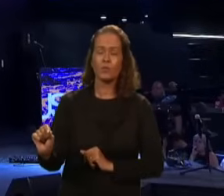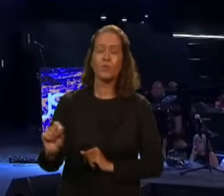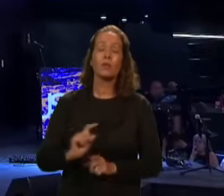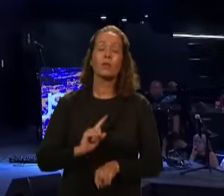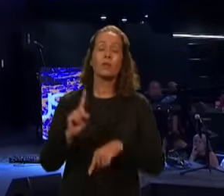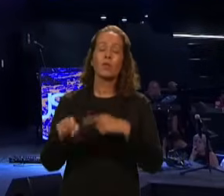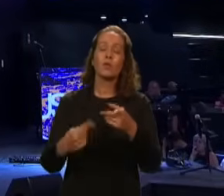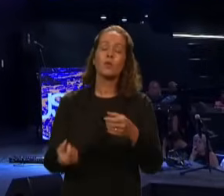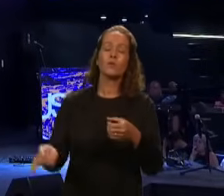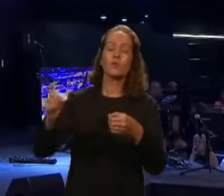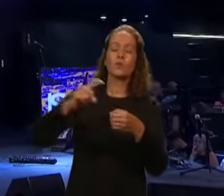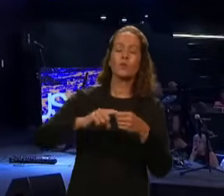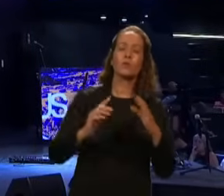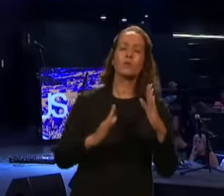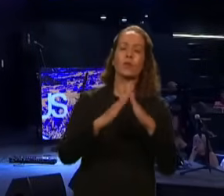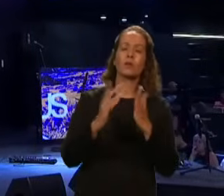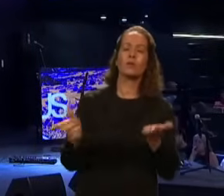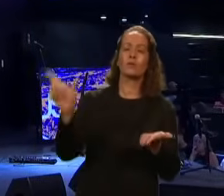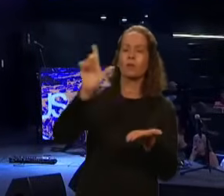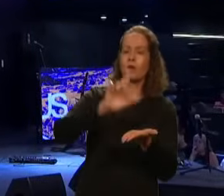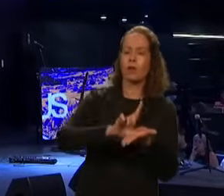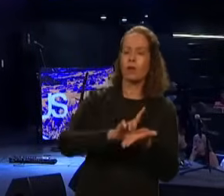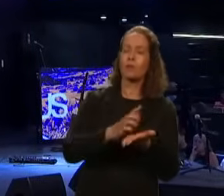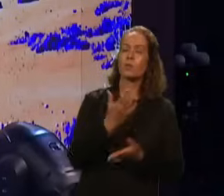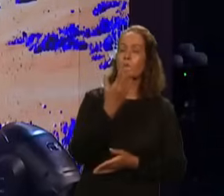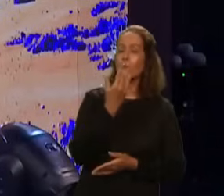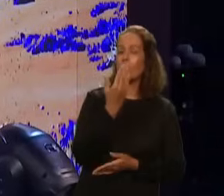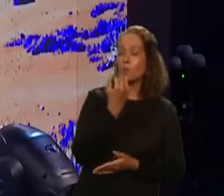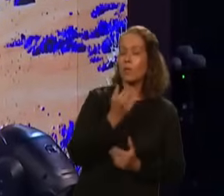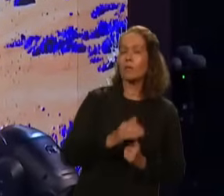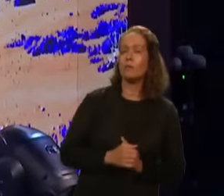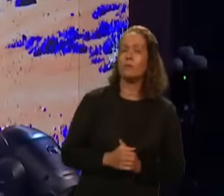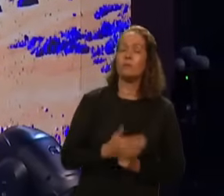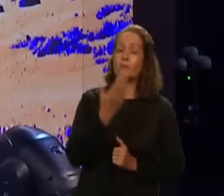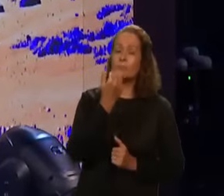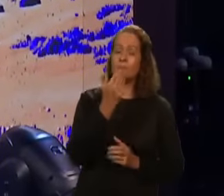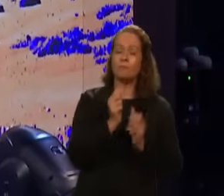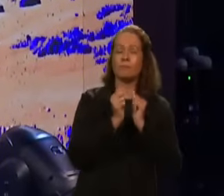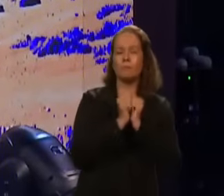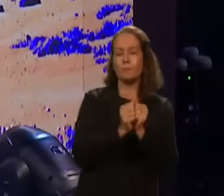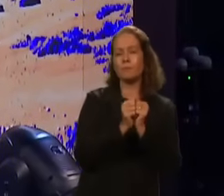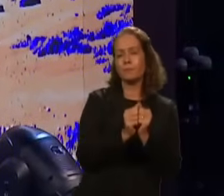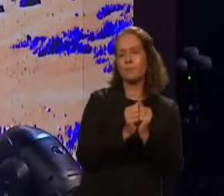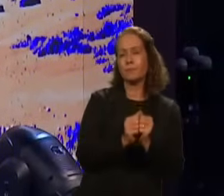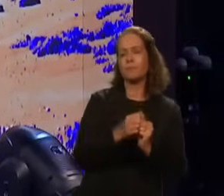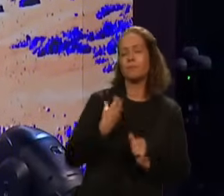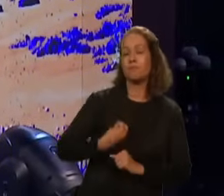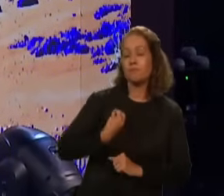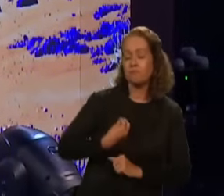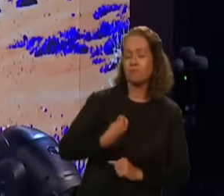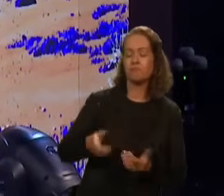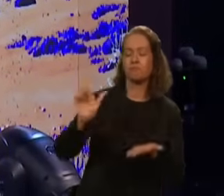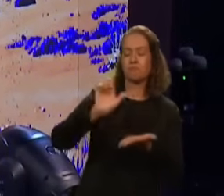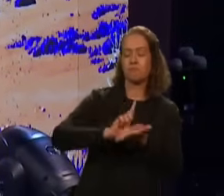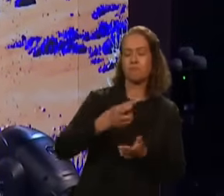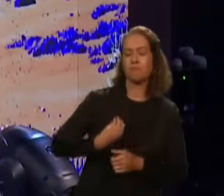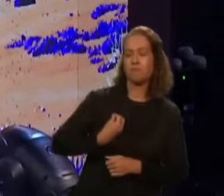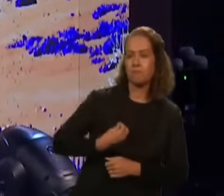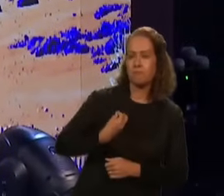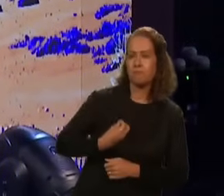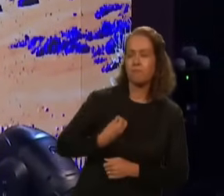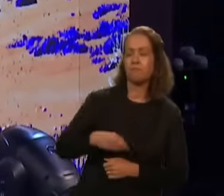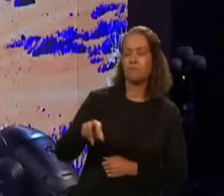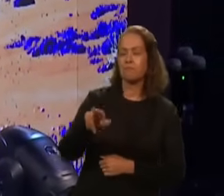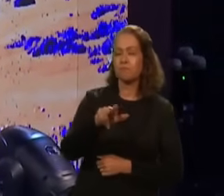depois voltou na casa de Lázaro para uma refeição, comeu lá junto com ele, ele vivo, Lázaro vivo, as irmãs,